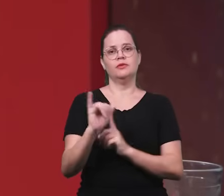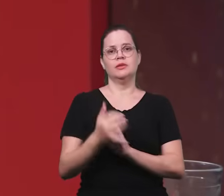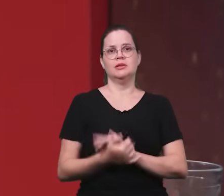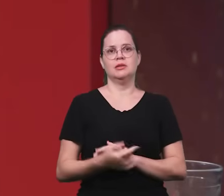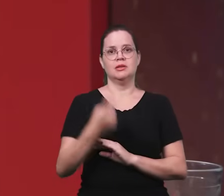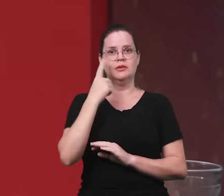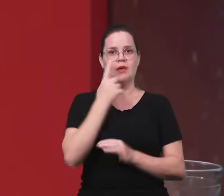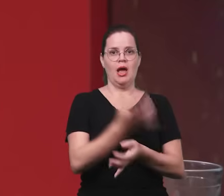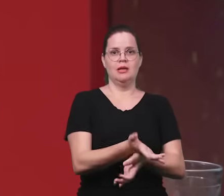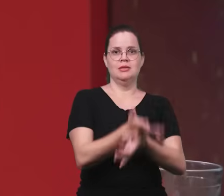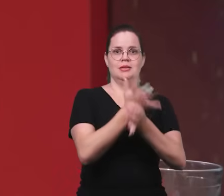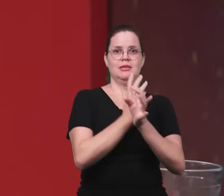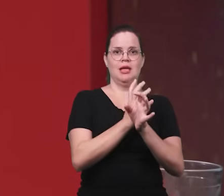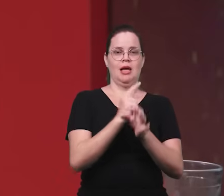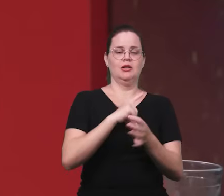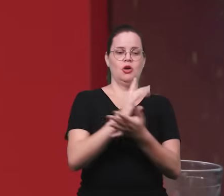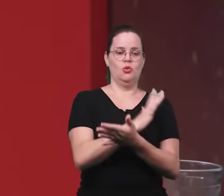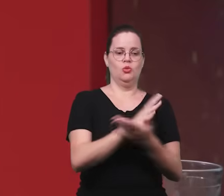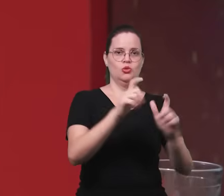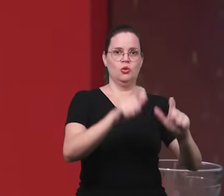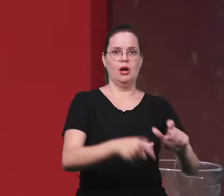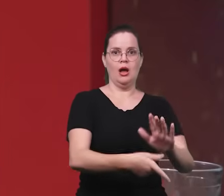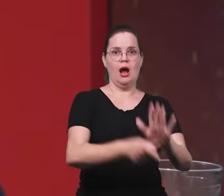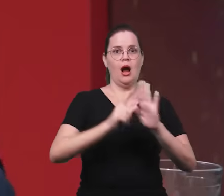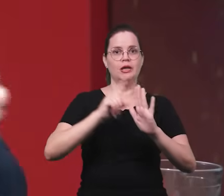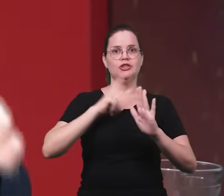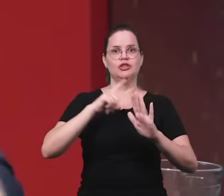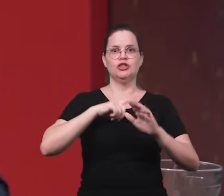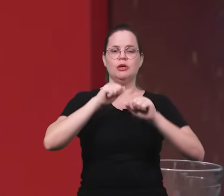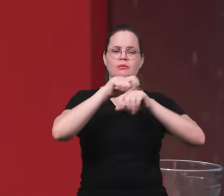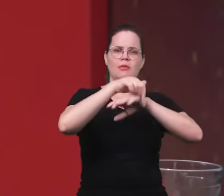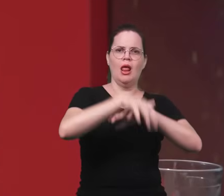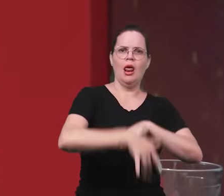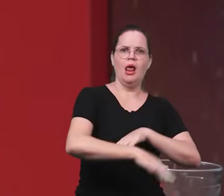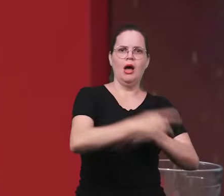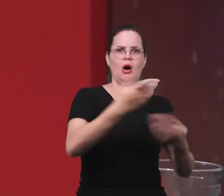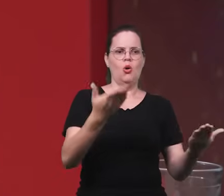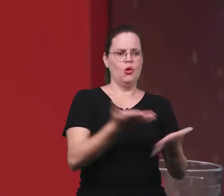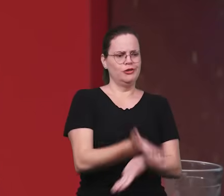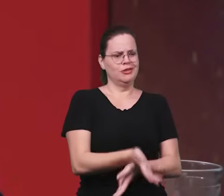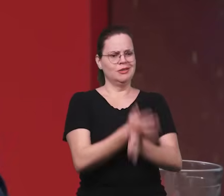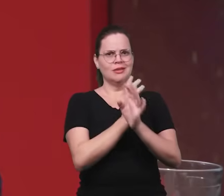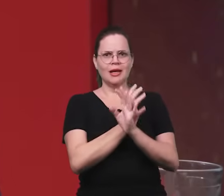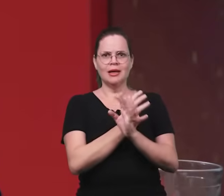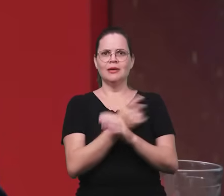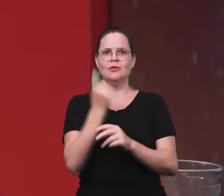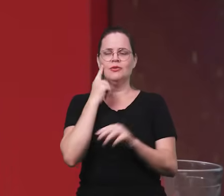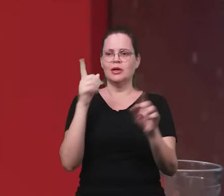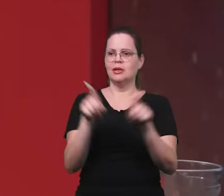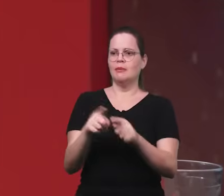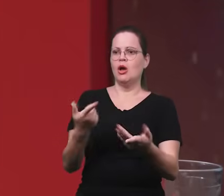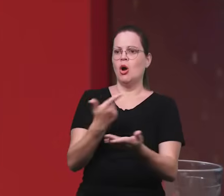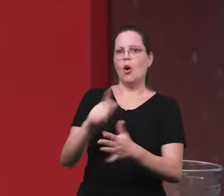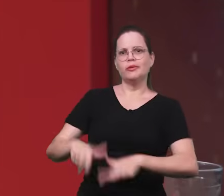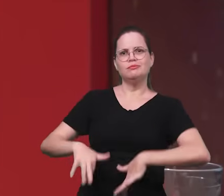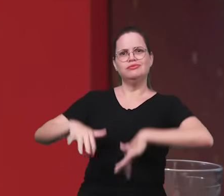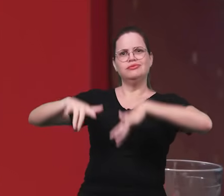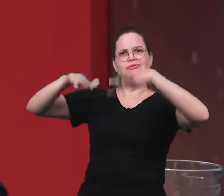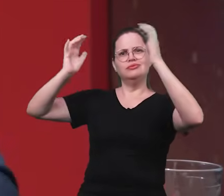assim a seca em alguns lugares, onde que há um acúmulo. Nós temos vivido, né, nos últimos dias